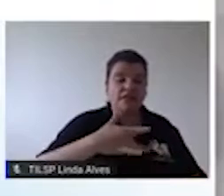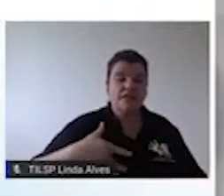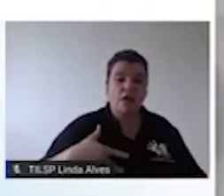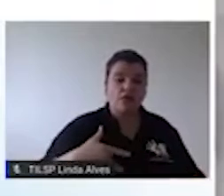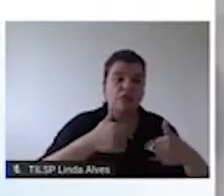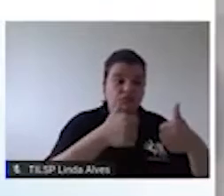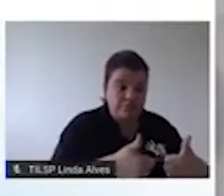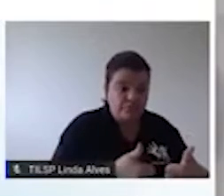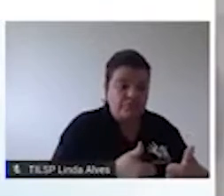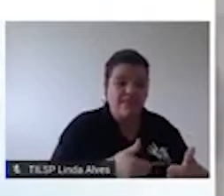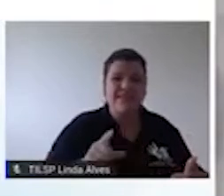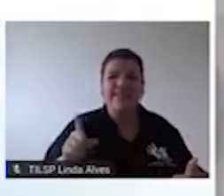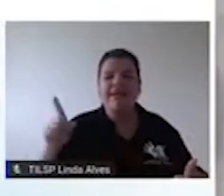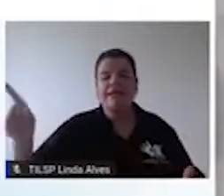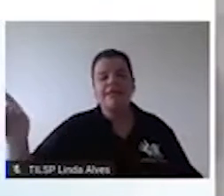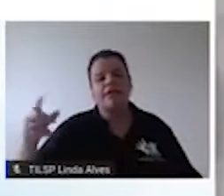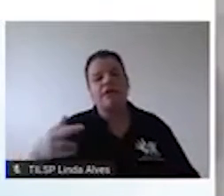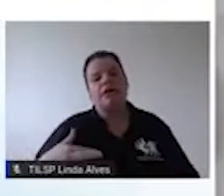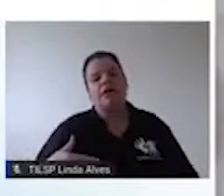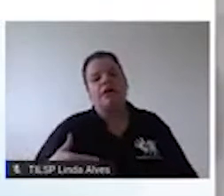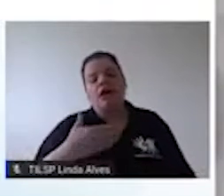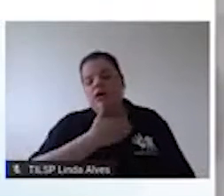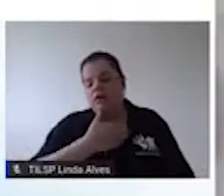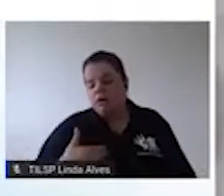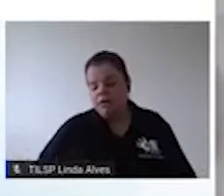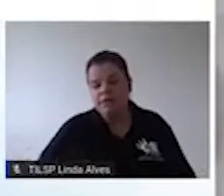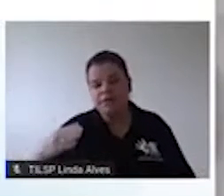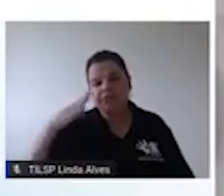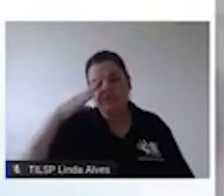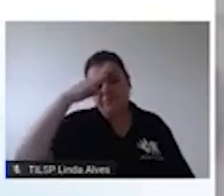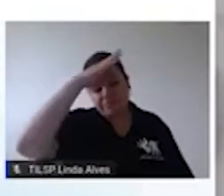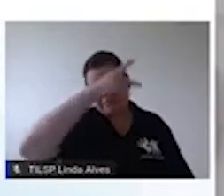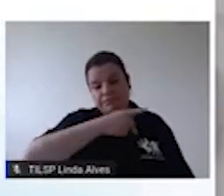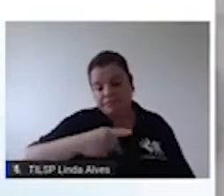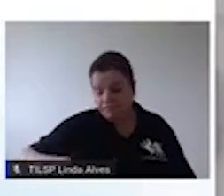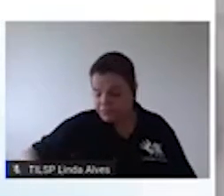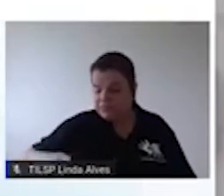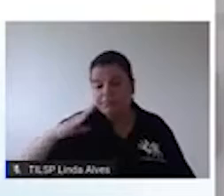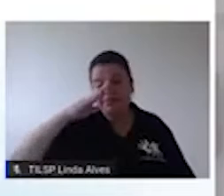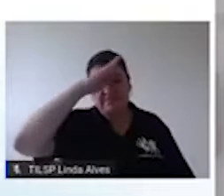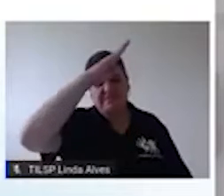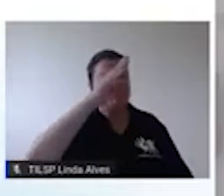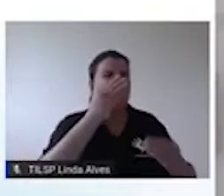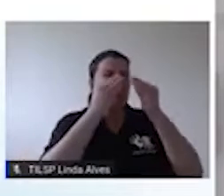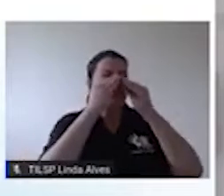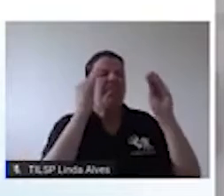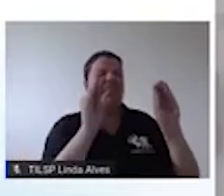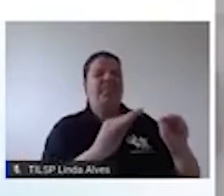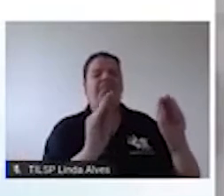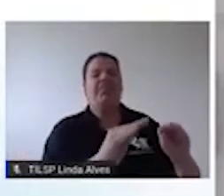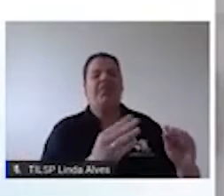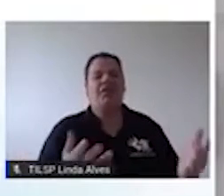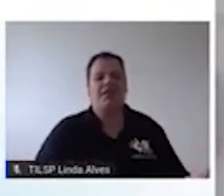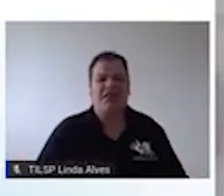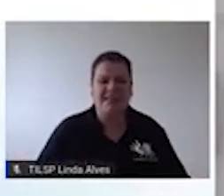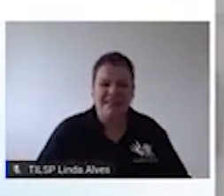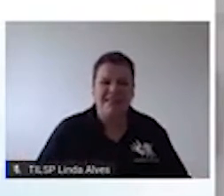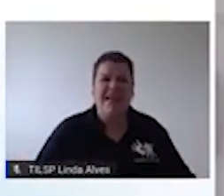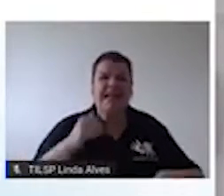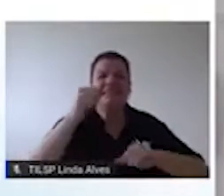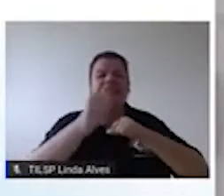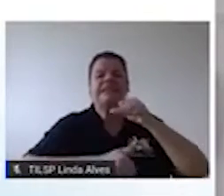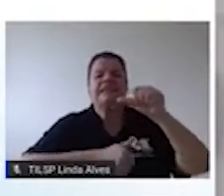Por responsabilidade de quem? Do mesmo presidente da República, que resolveu